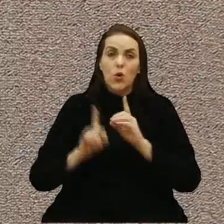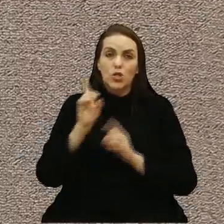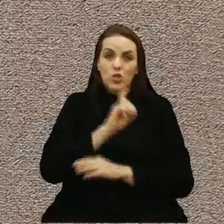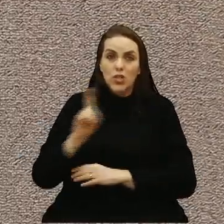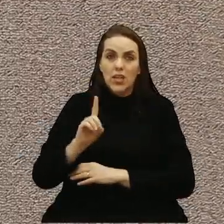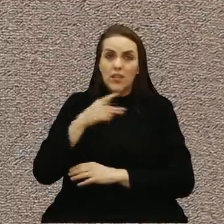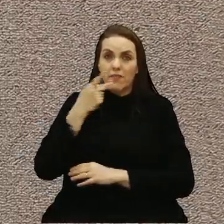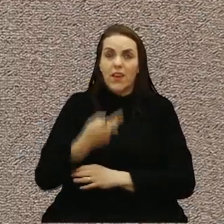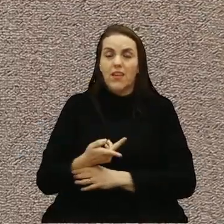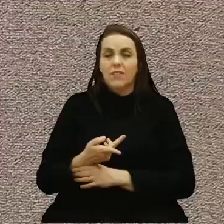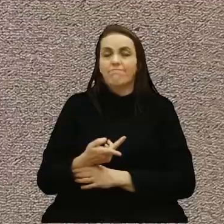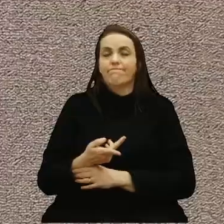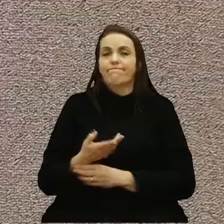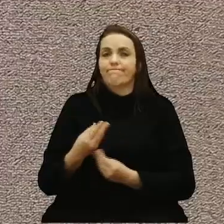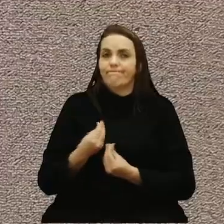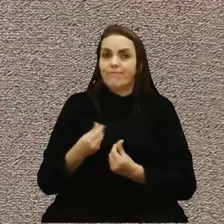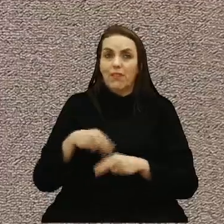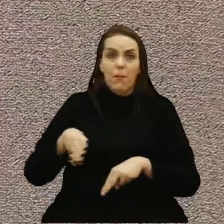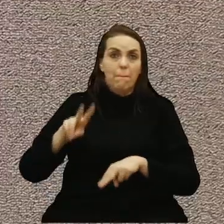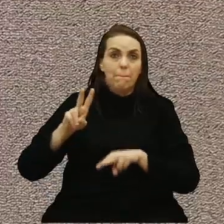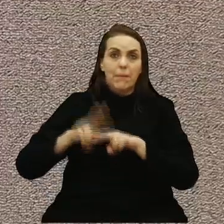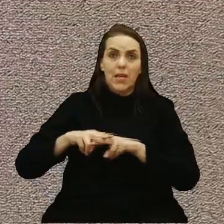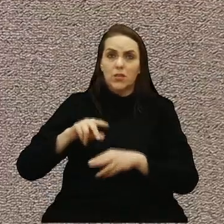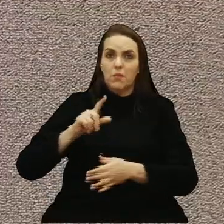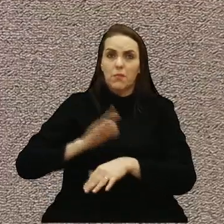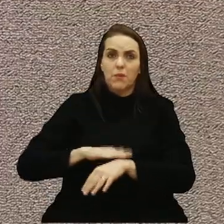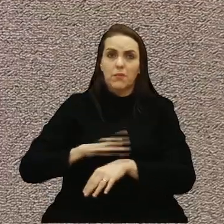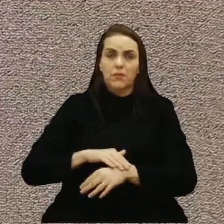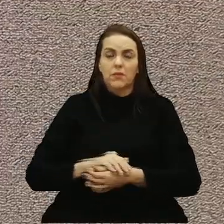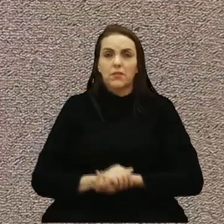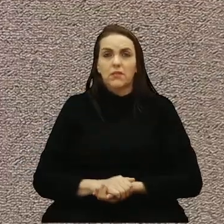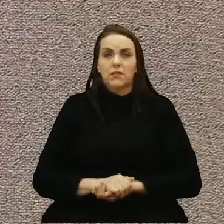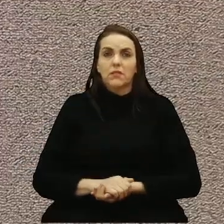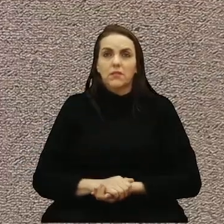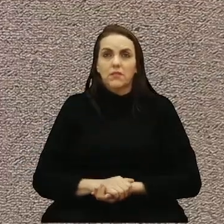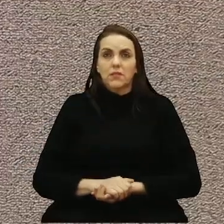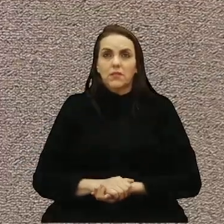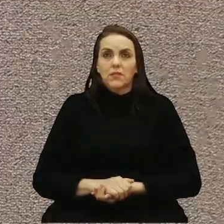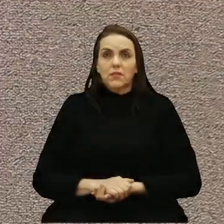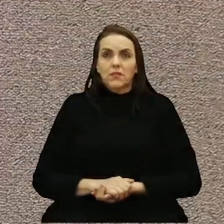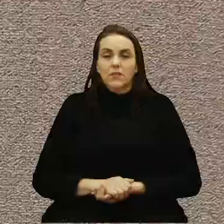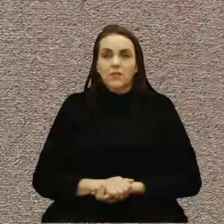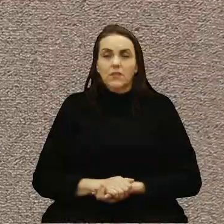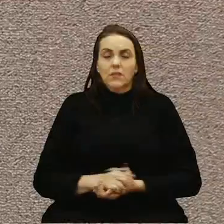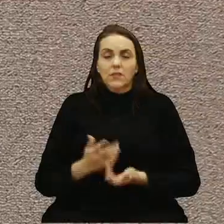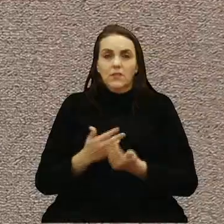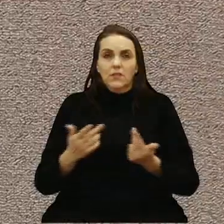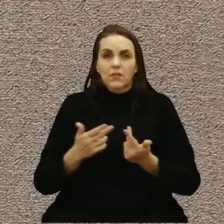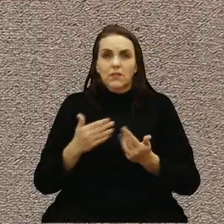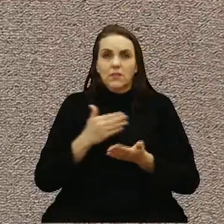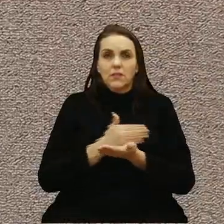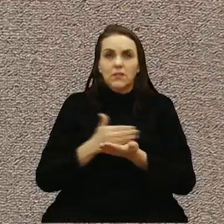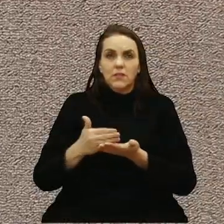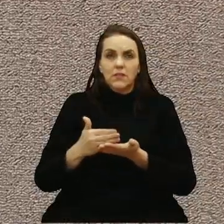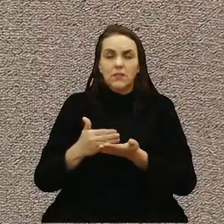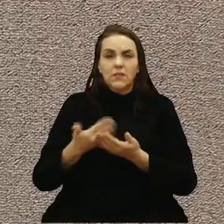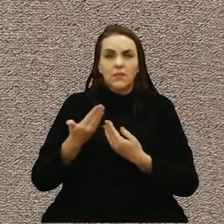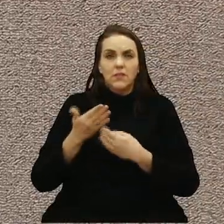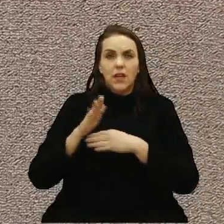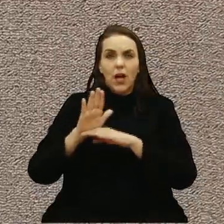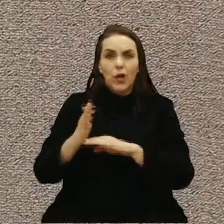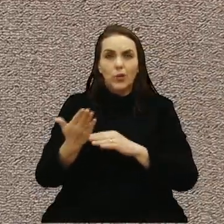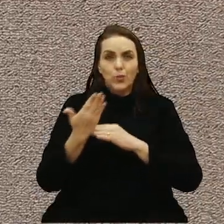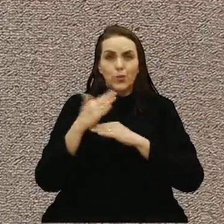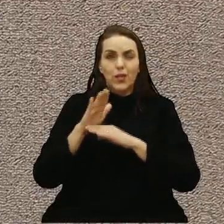tivesse falado, estaria preso nesse momento. Então, são essas as coisas que nós temos que começar a se ajudar para